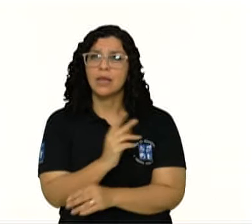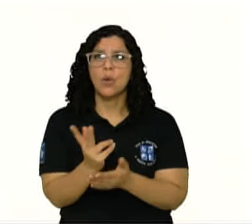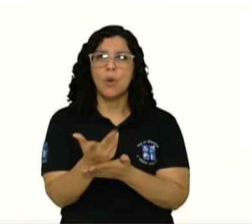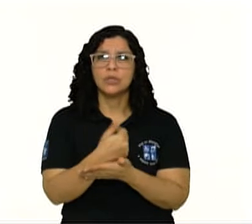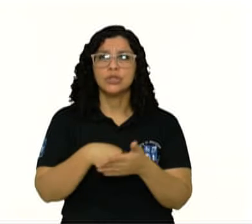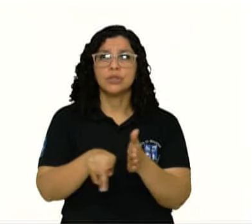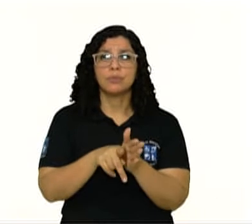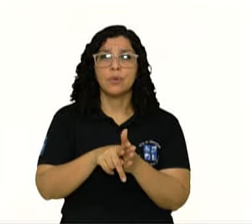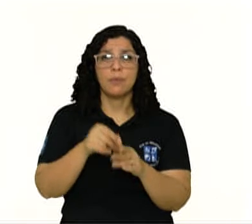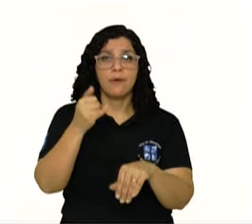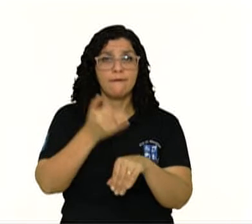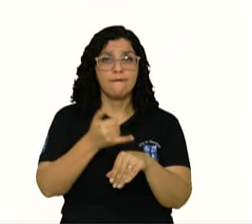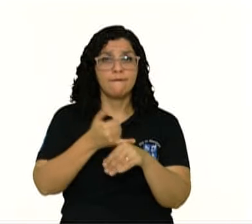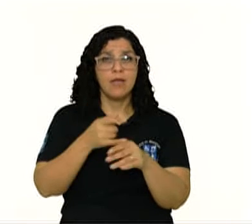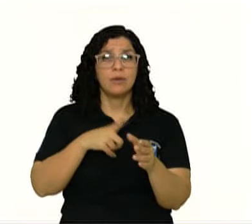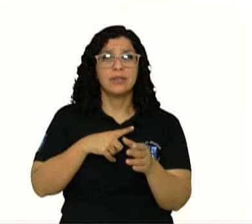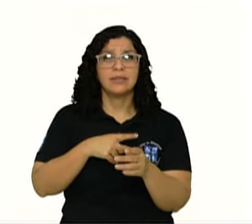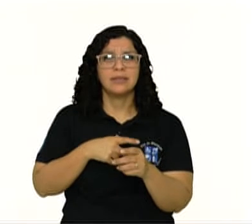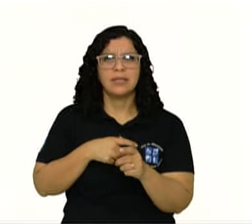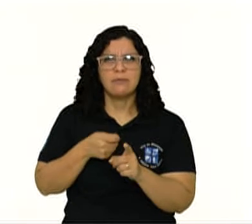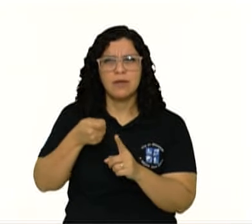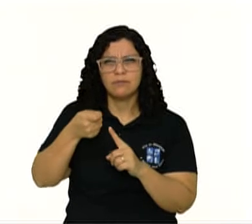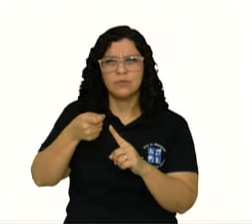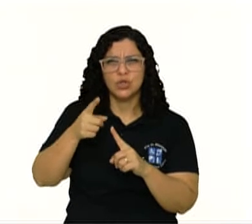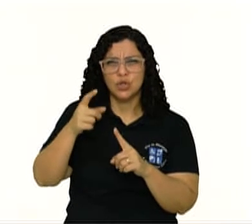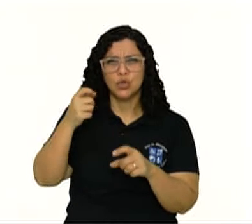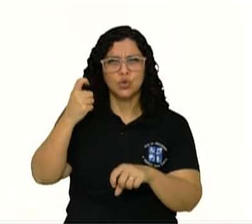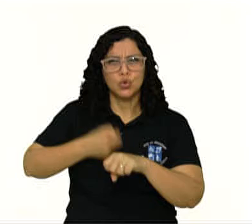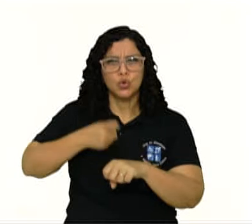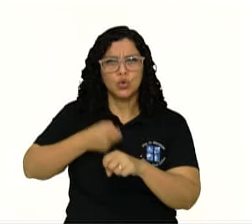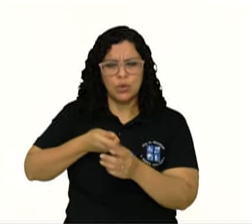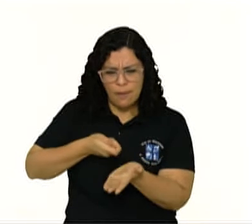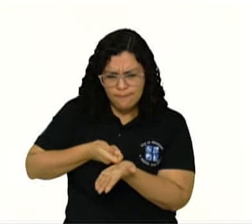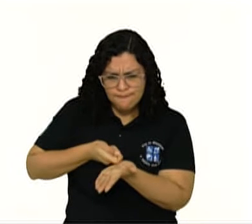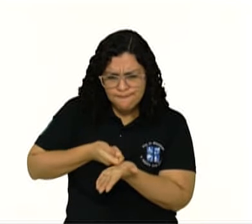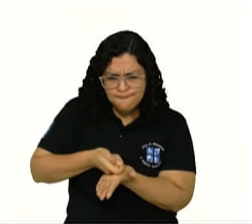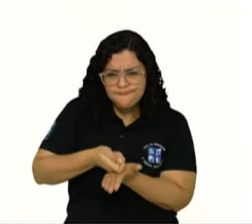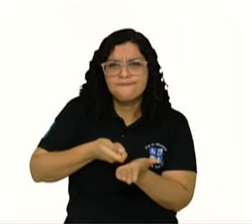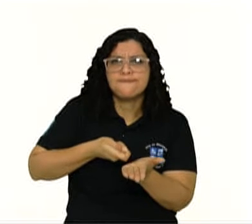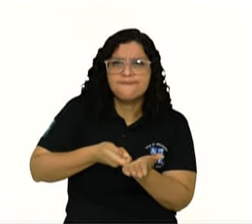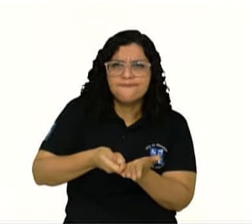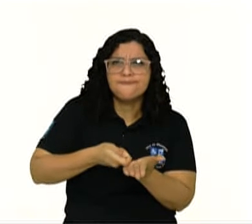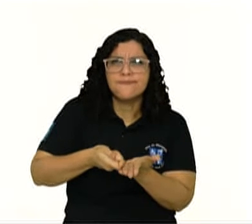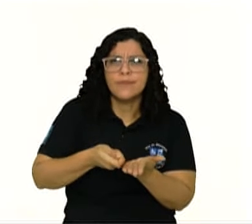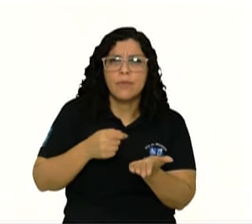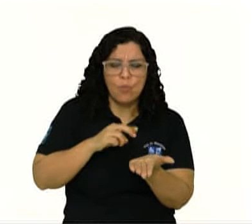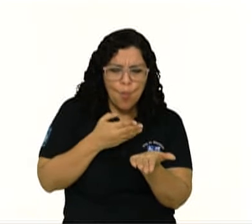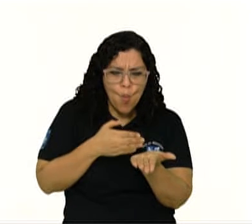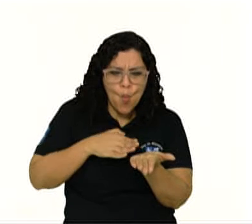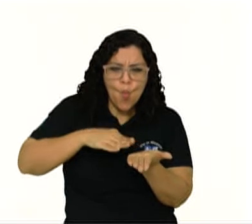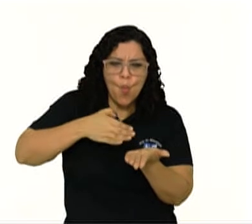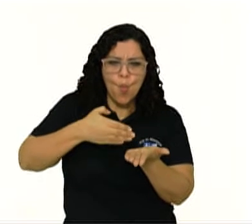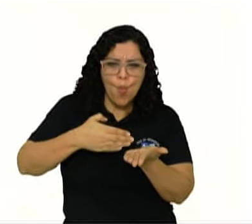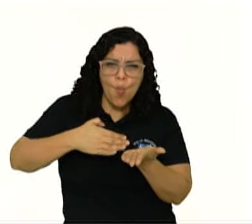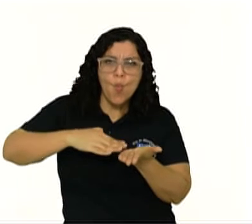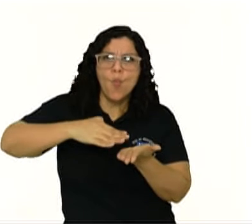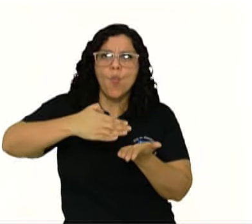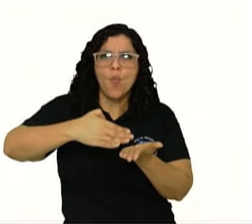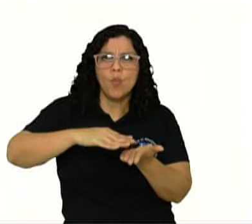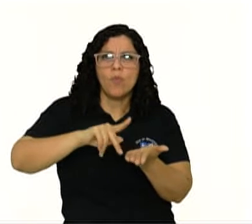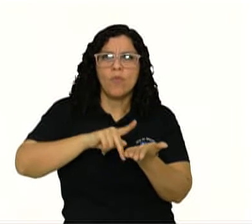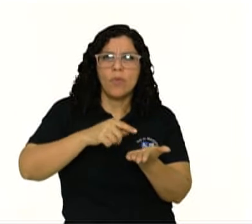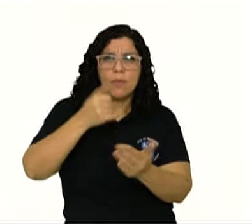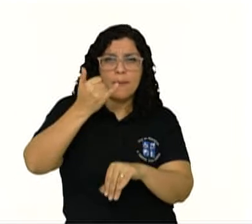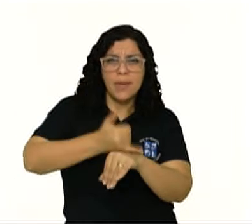sobre a peça com uma ponta seca, né? Uma ponta mais dura, formando sulcos na chapa, né? Esculpindo a chapa